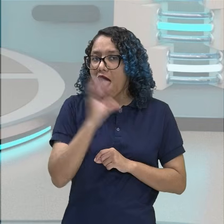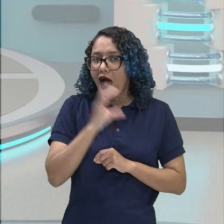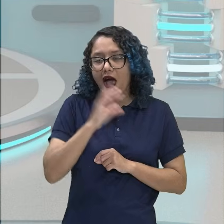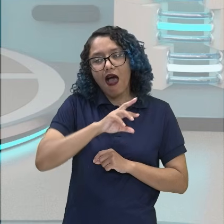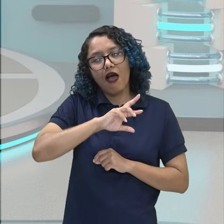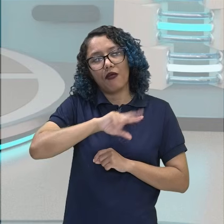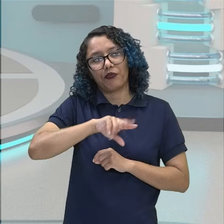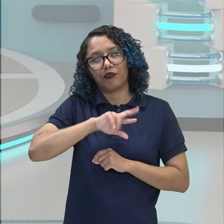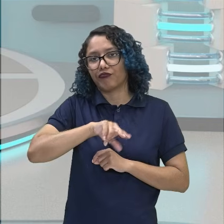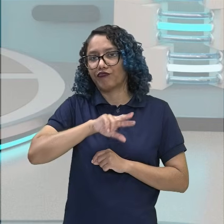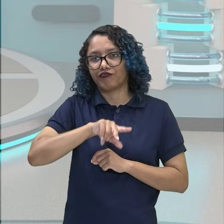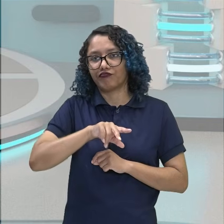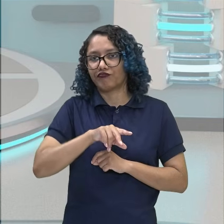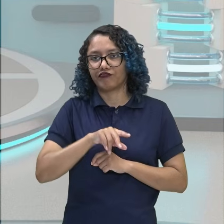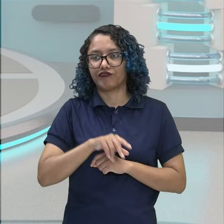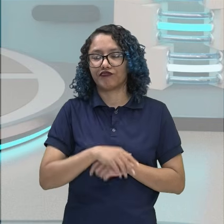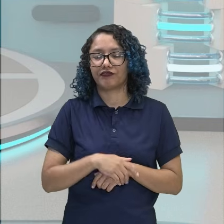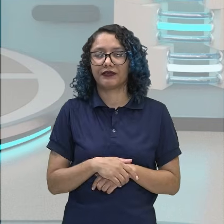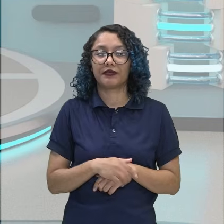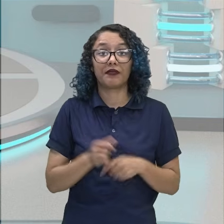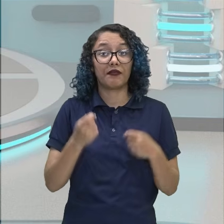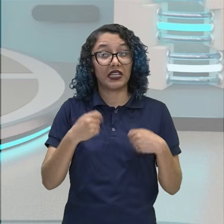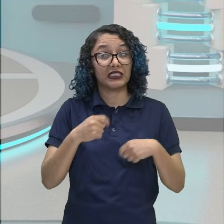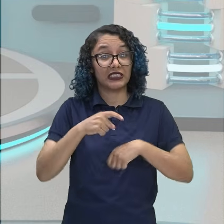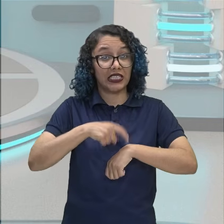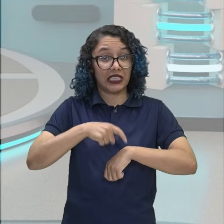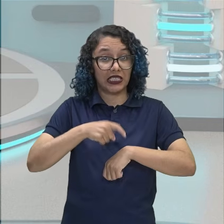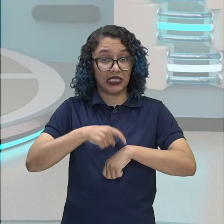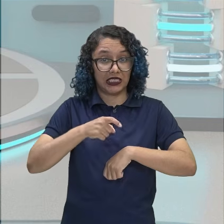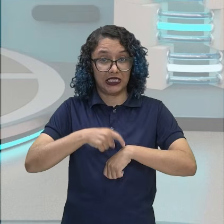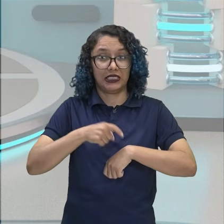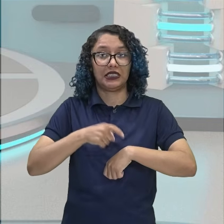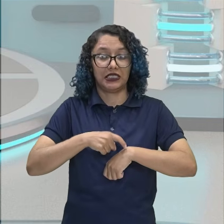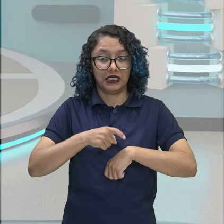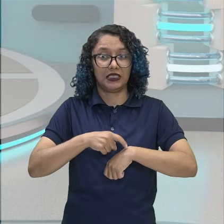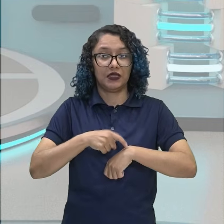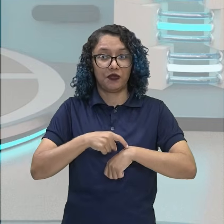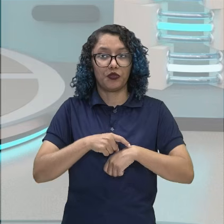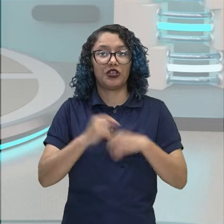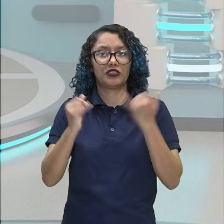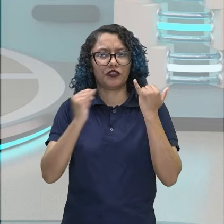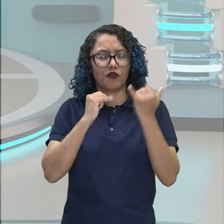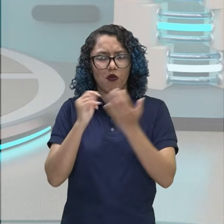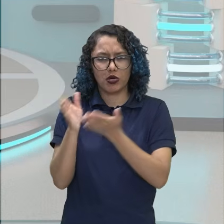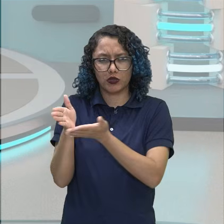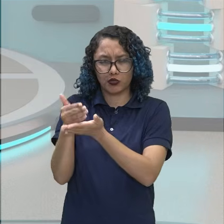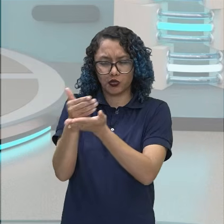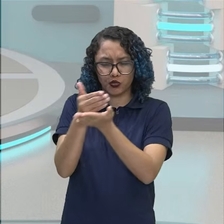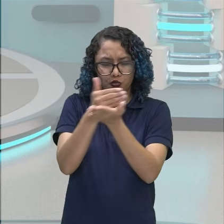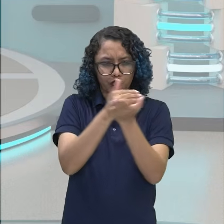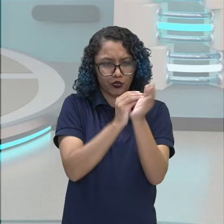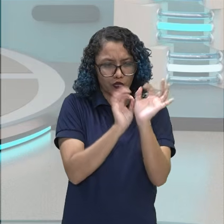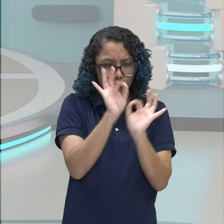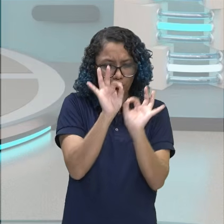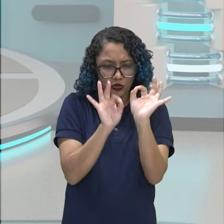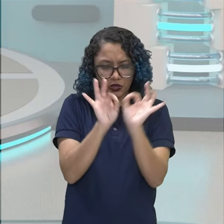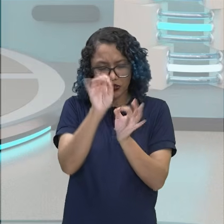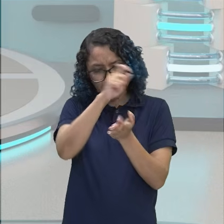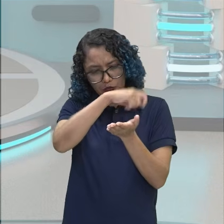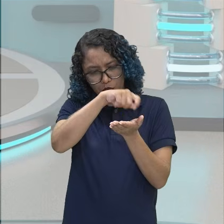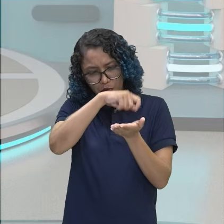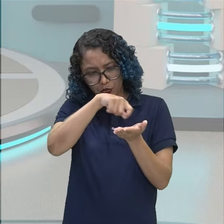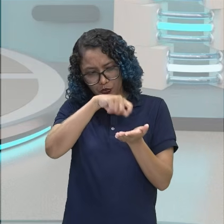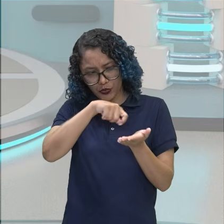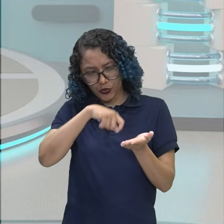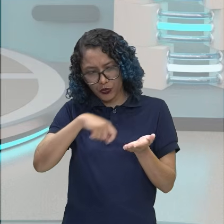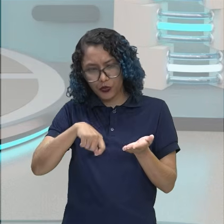em poucos minutos. Precisa de tempo para que você una essas informações e depois escreva isso na forma